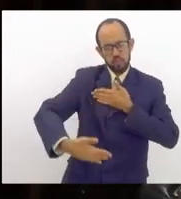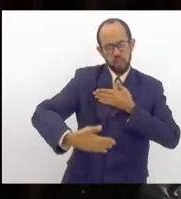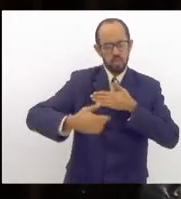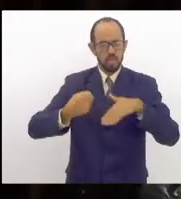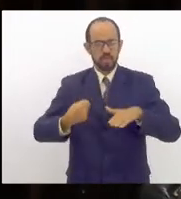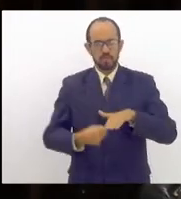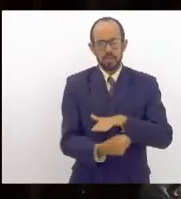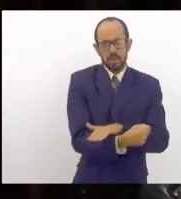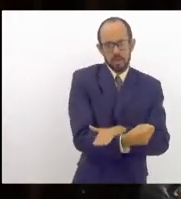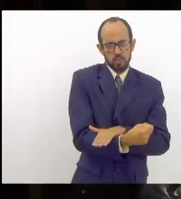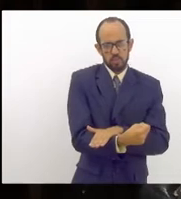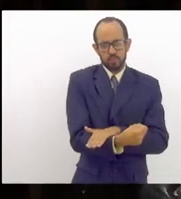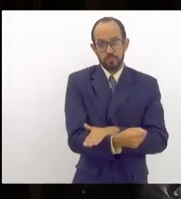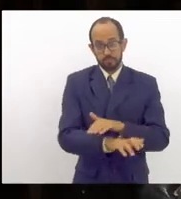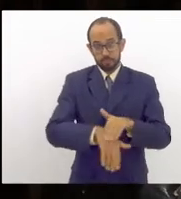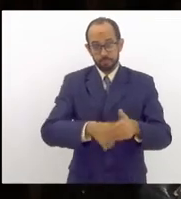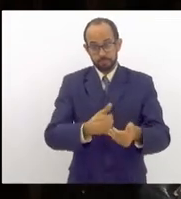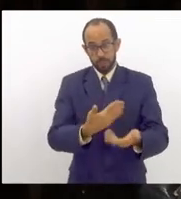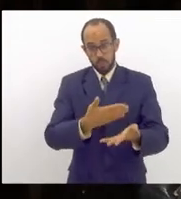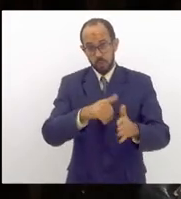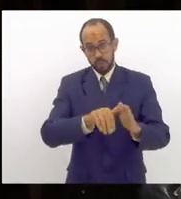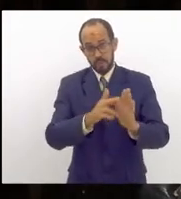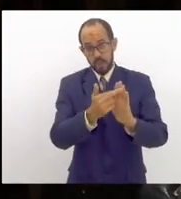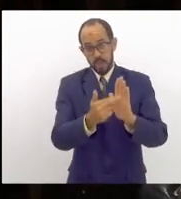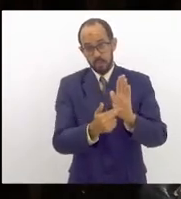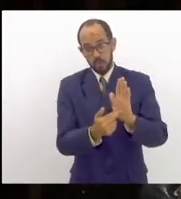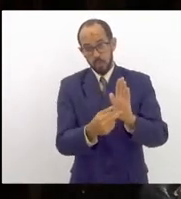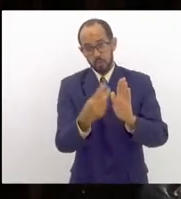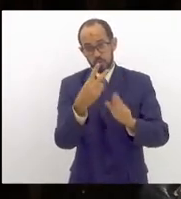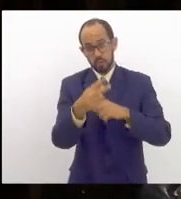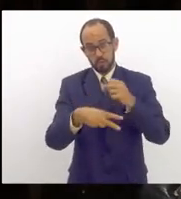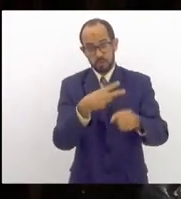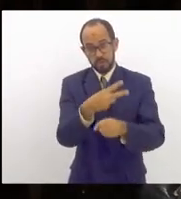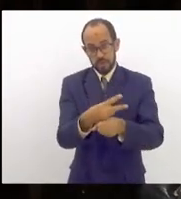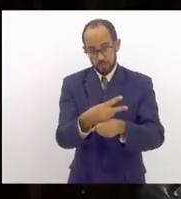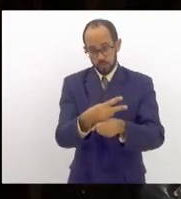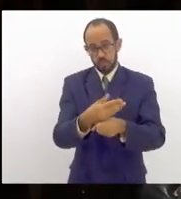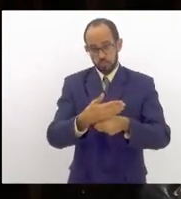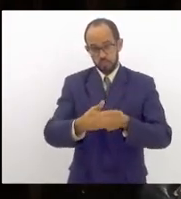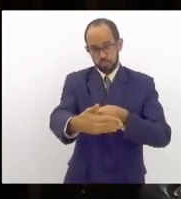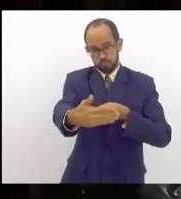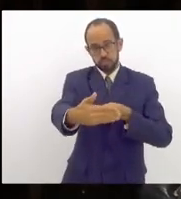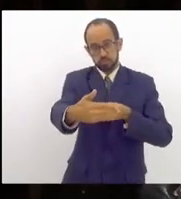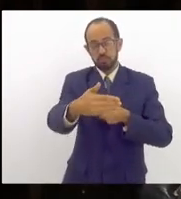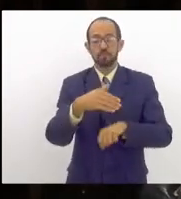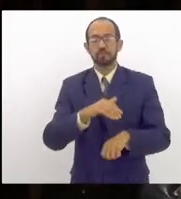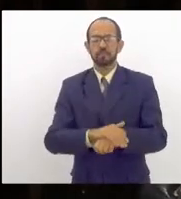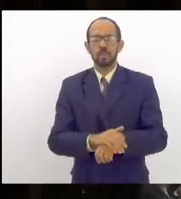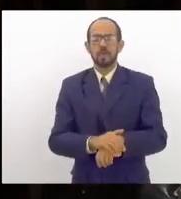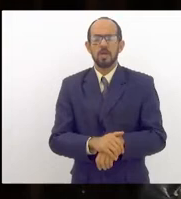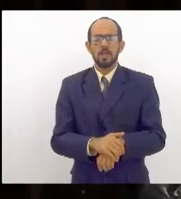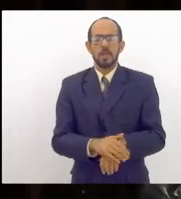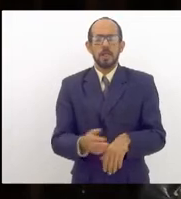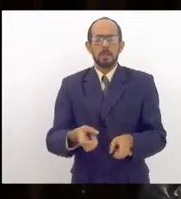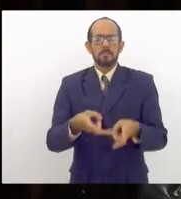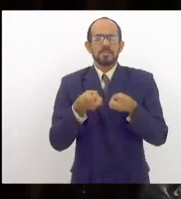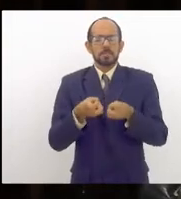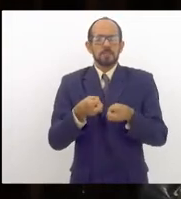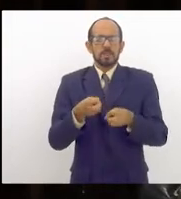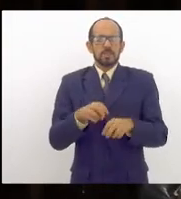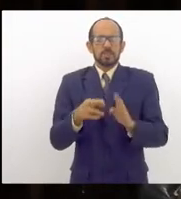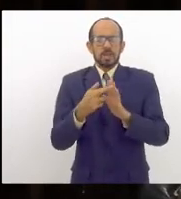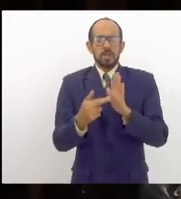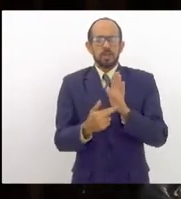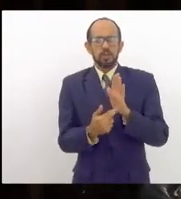e aqui no caso nesse relatório bi anual nos últimos né dois anos vendo esse relatório a gente percebe como